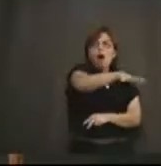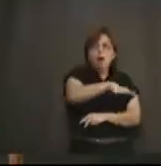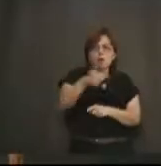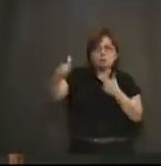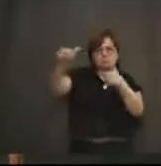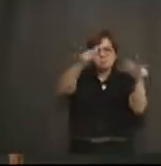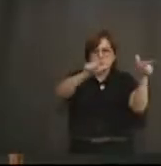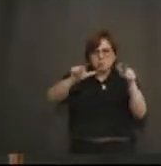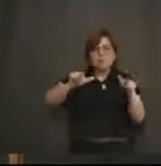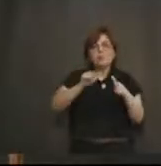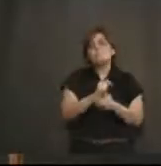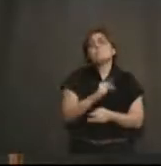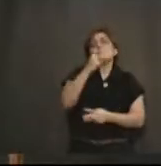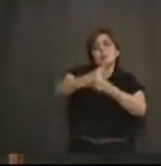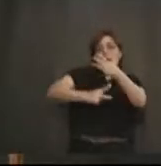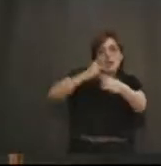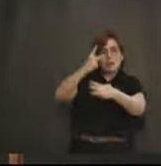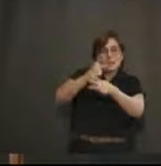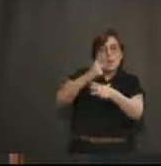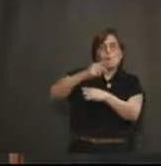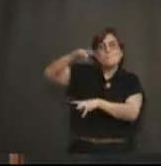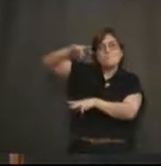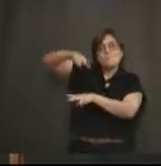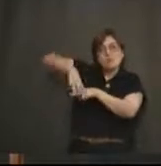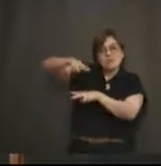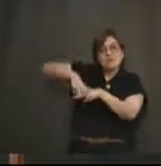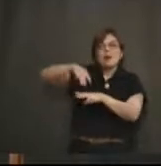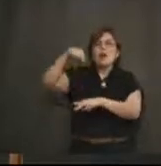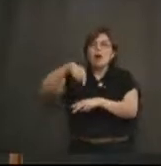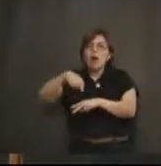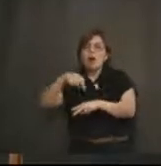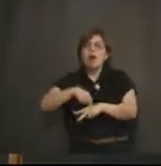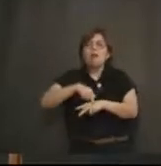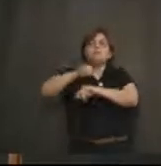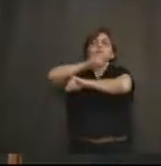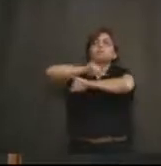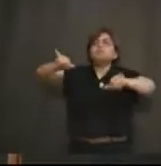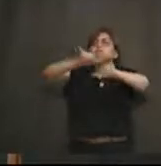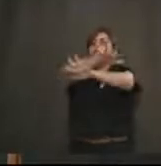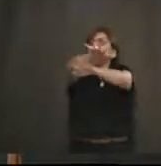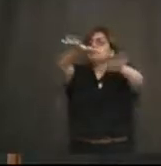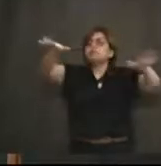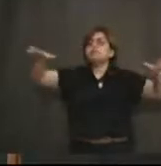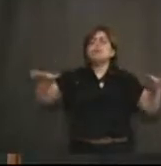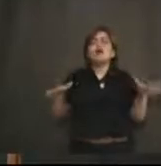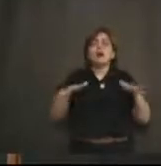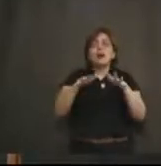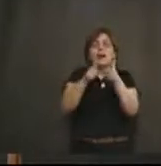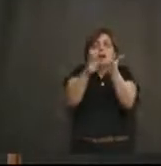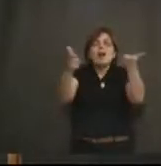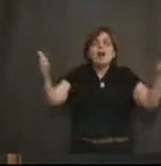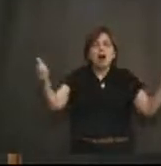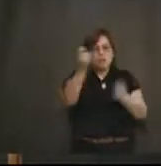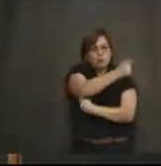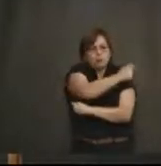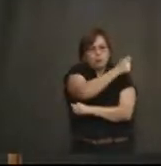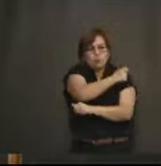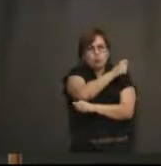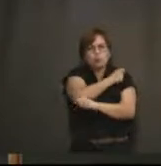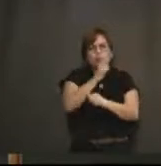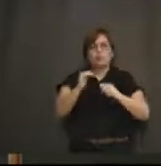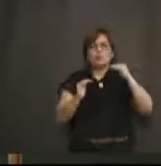A Bienal de Matemática tem um público-alvo muito amplo, incluindo os estudantes em todos os níveis, além